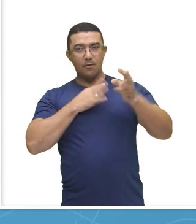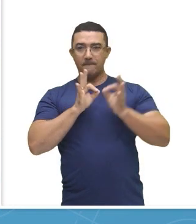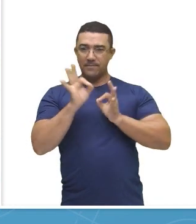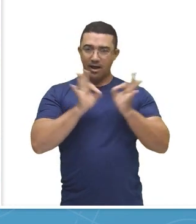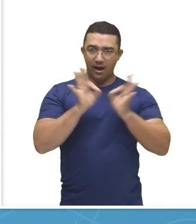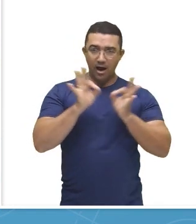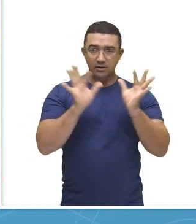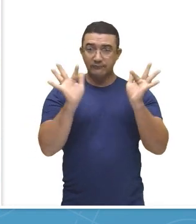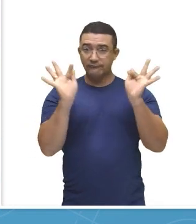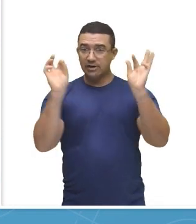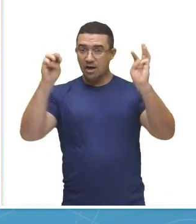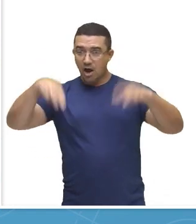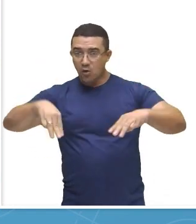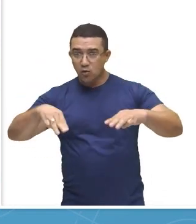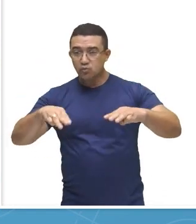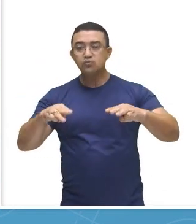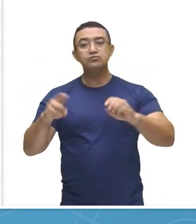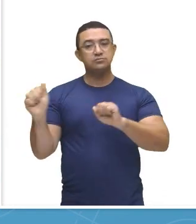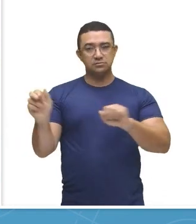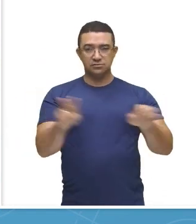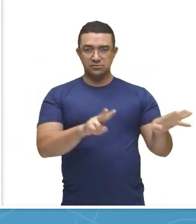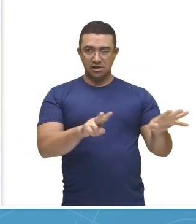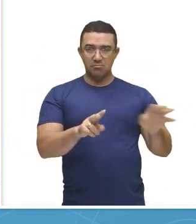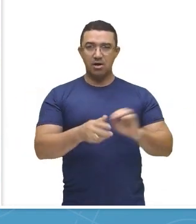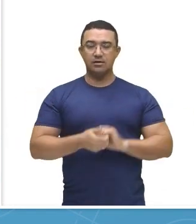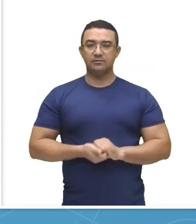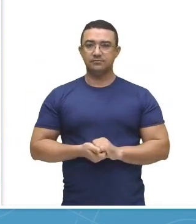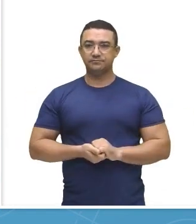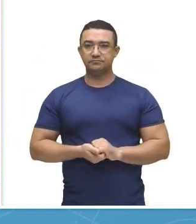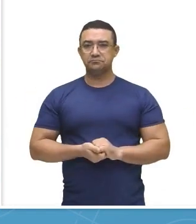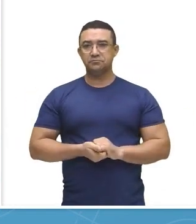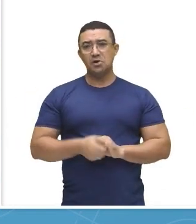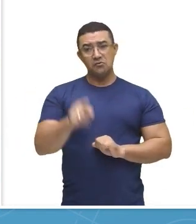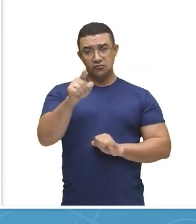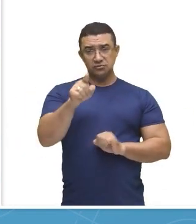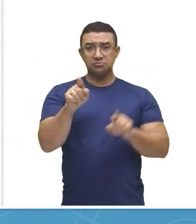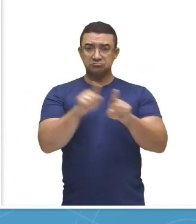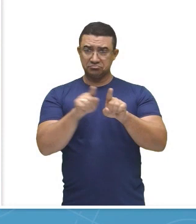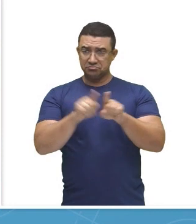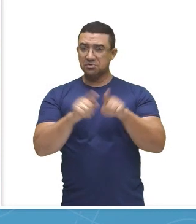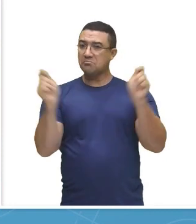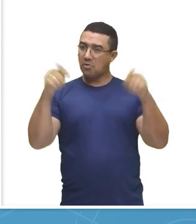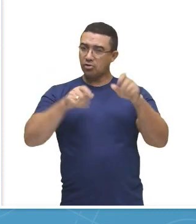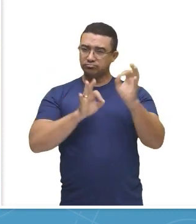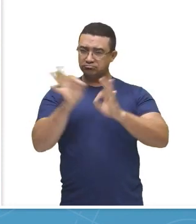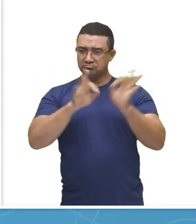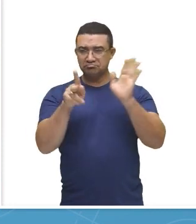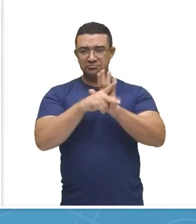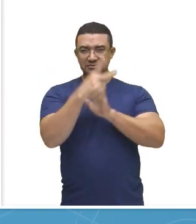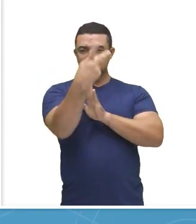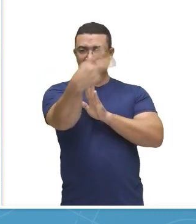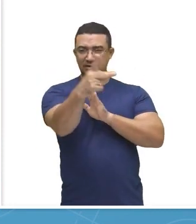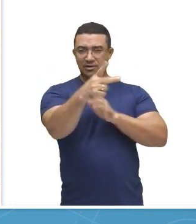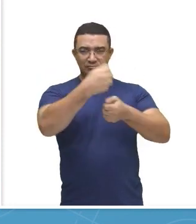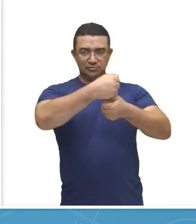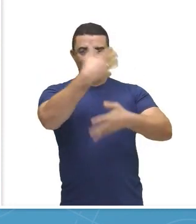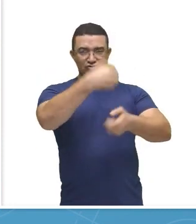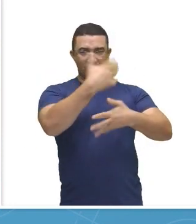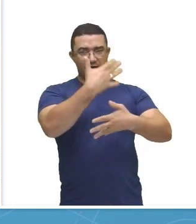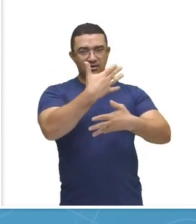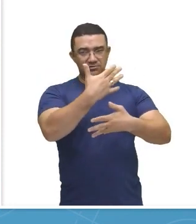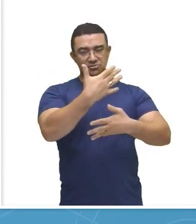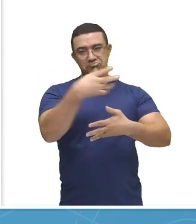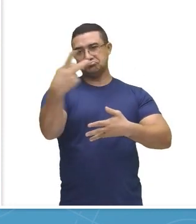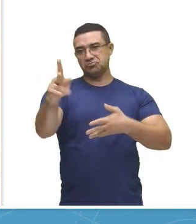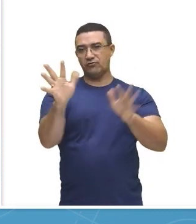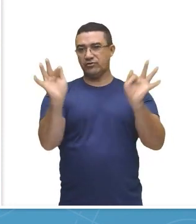para o final de semana. Vocês podem compartilhar comigo no chat quais são os planos de vocês, usando o inglês, é claro, certo? Mas eu tô falando